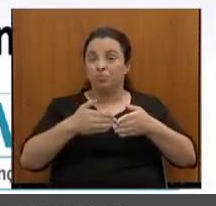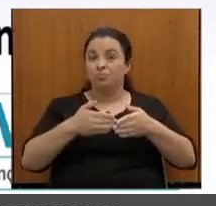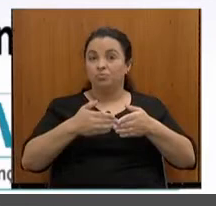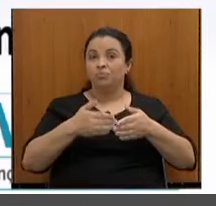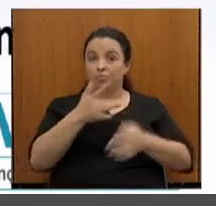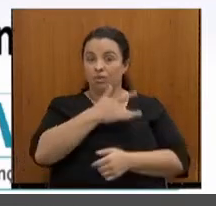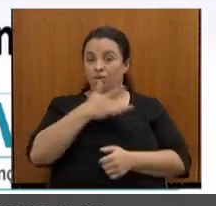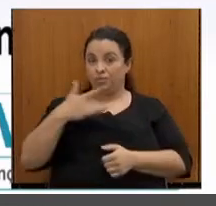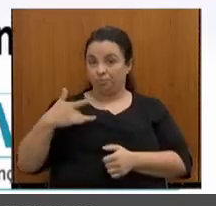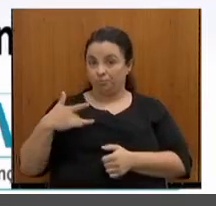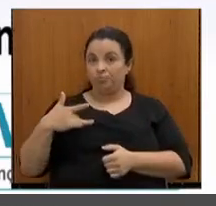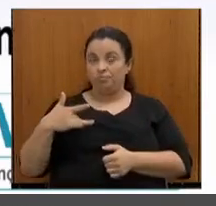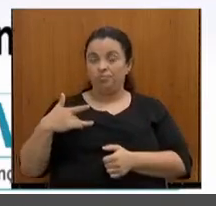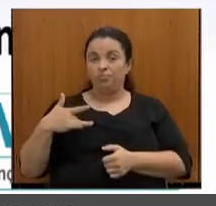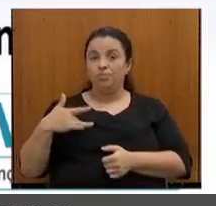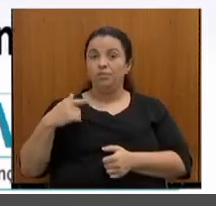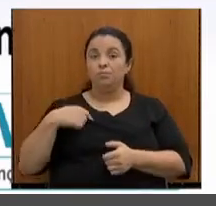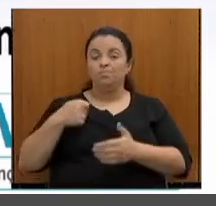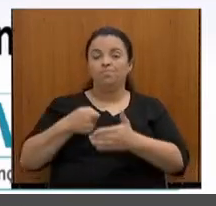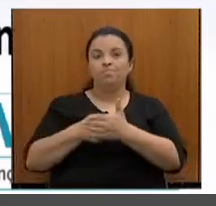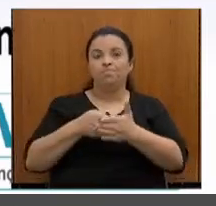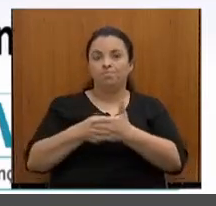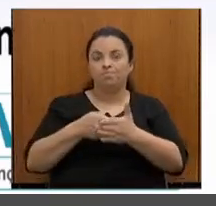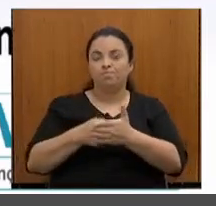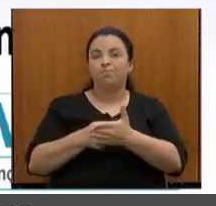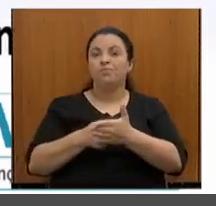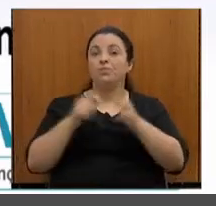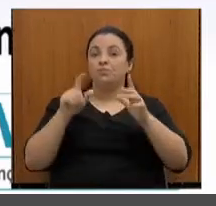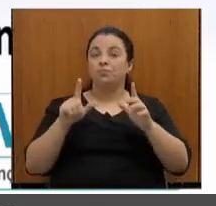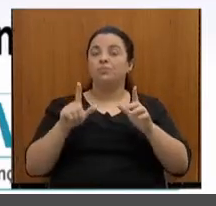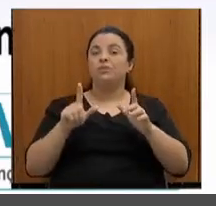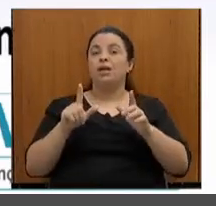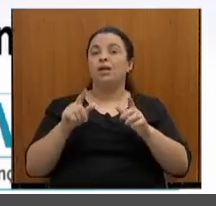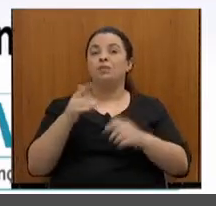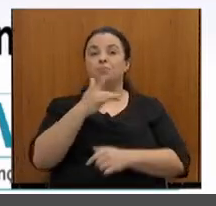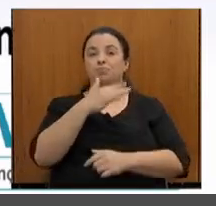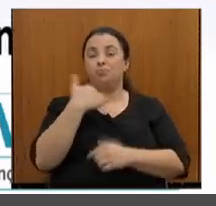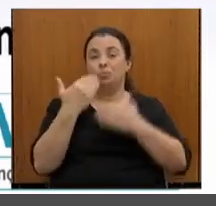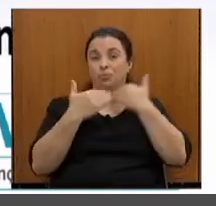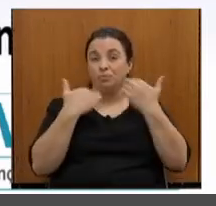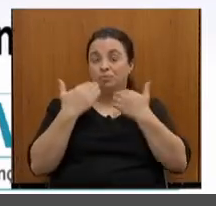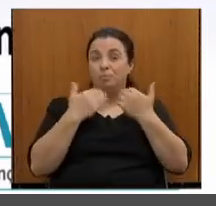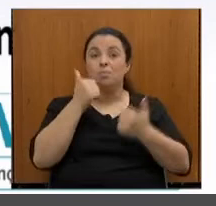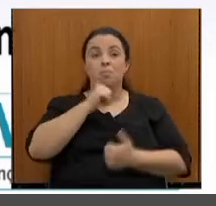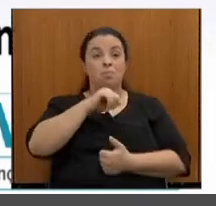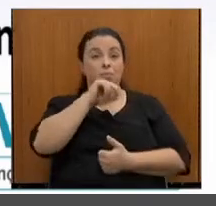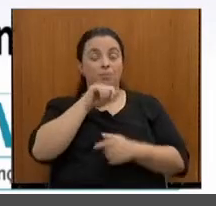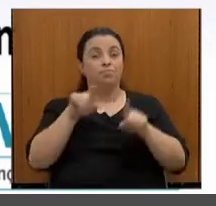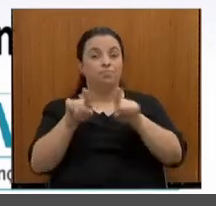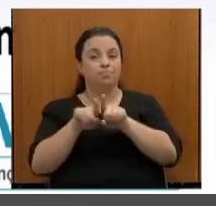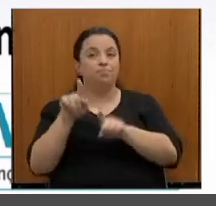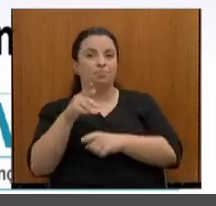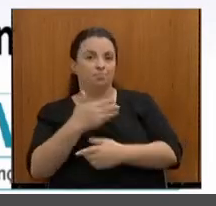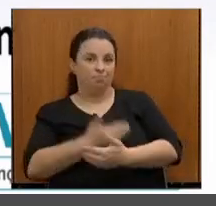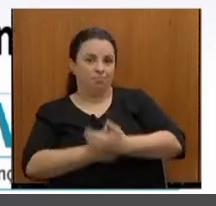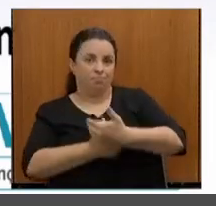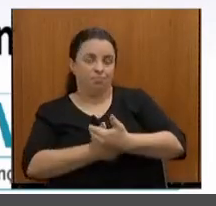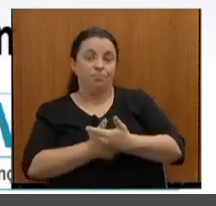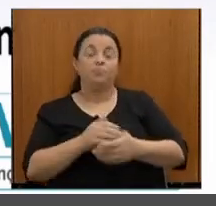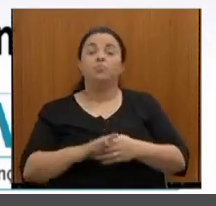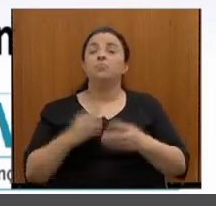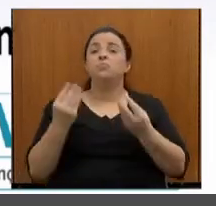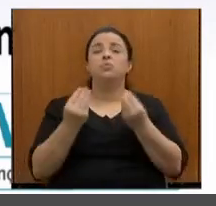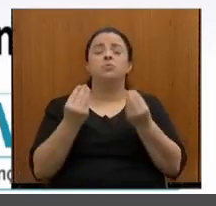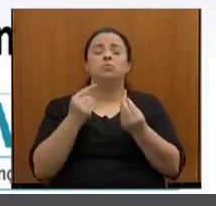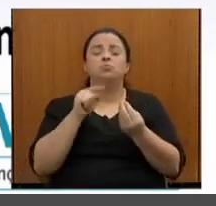no enfrentamento à mortalidade materno-infantil e como que nós chegamos a esse importante